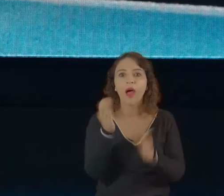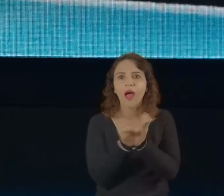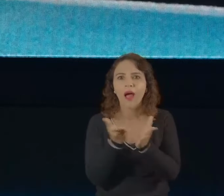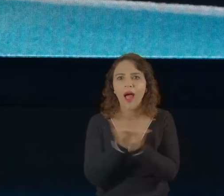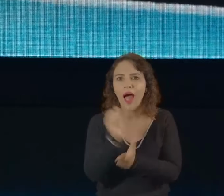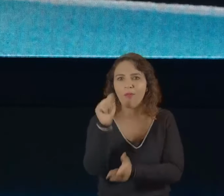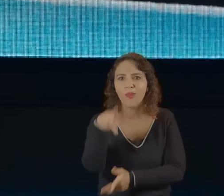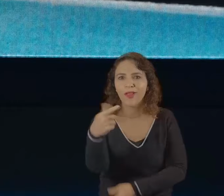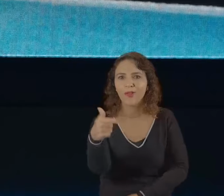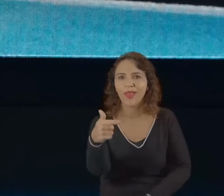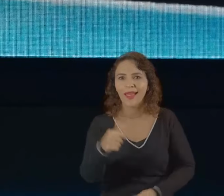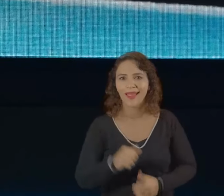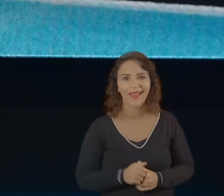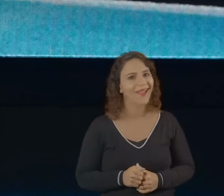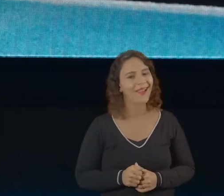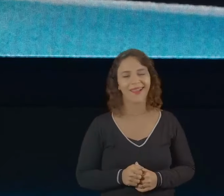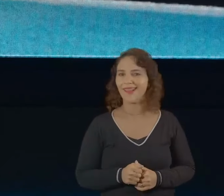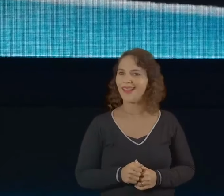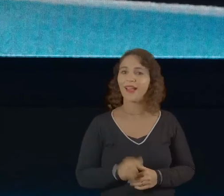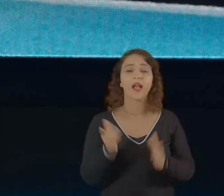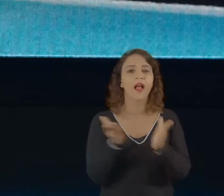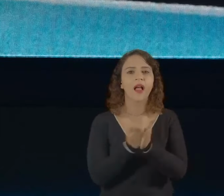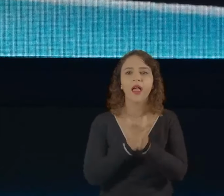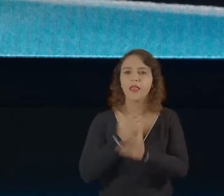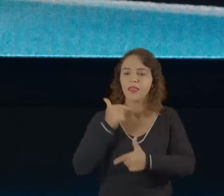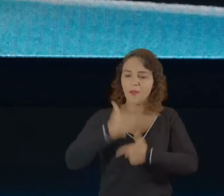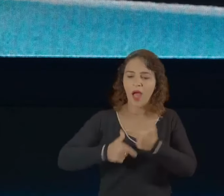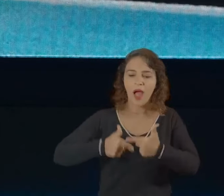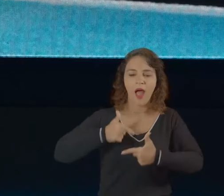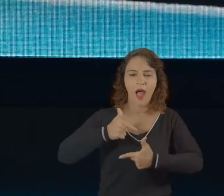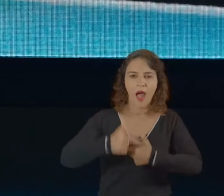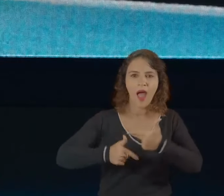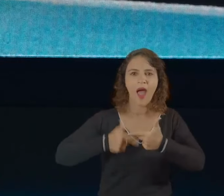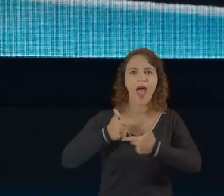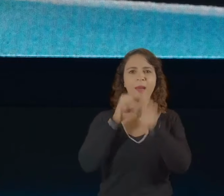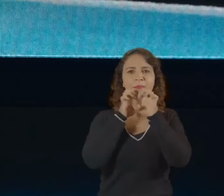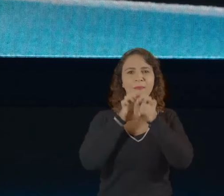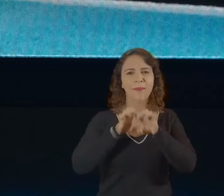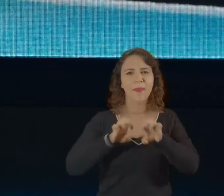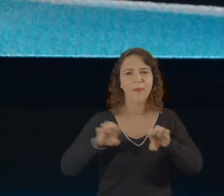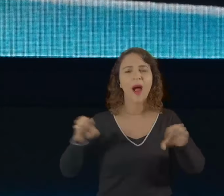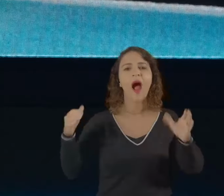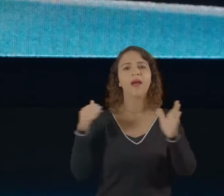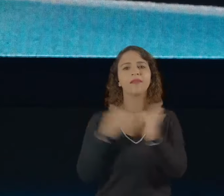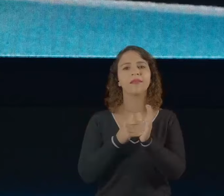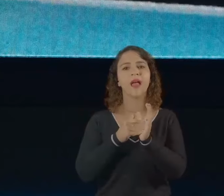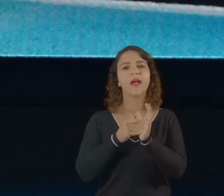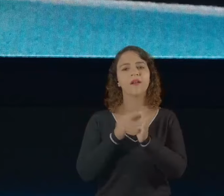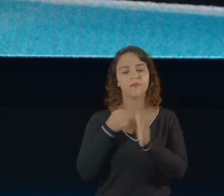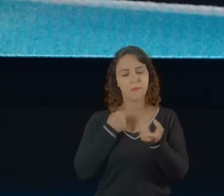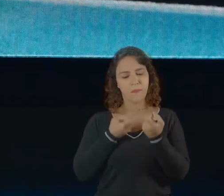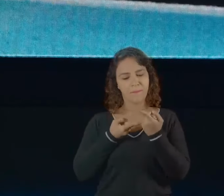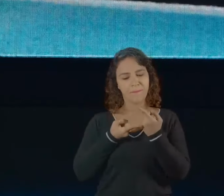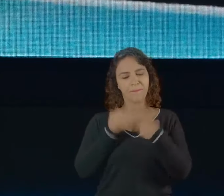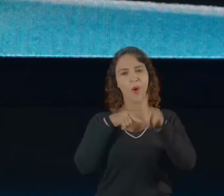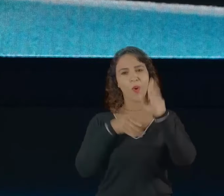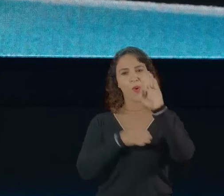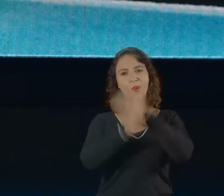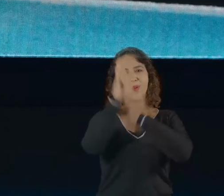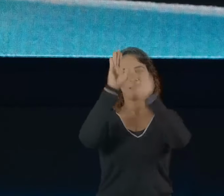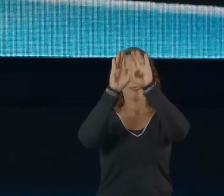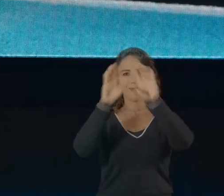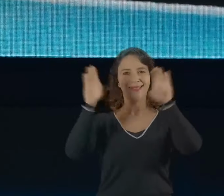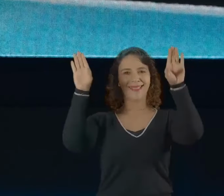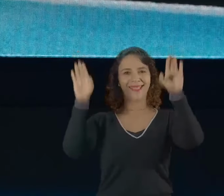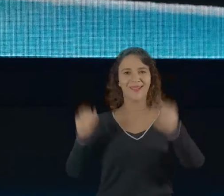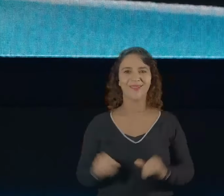irmão. Crente, ele trabalha na obra de Deus até ser promovido para a glória. Amém? Então